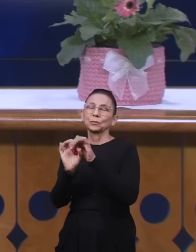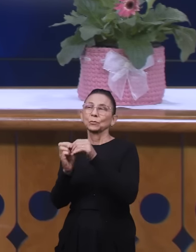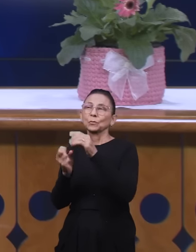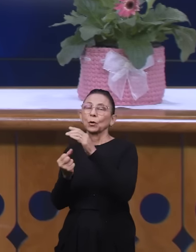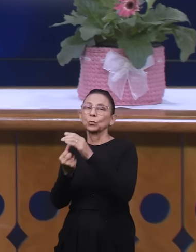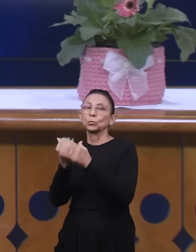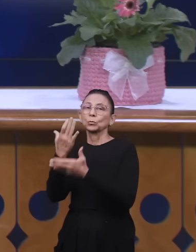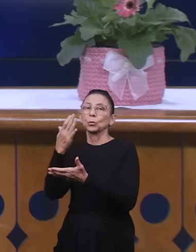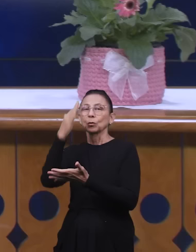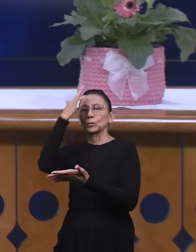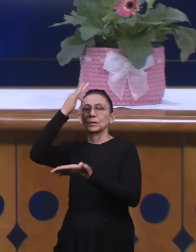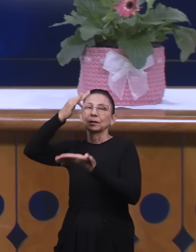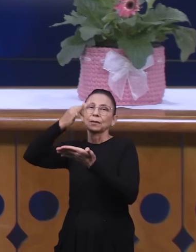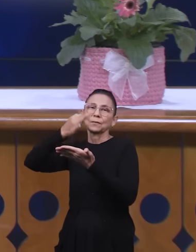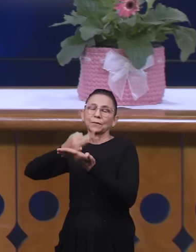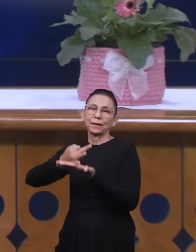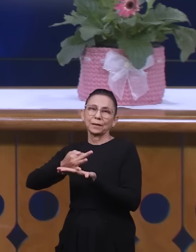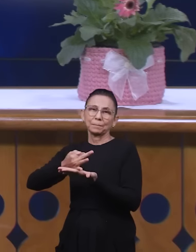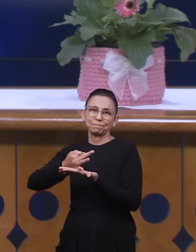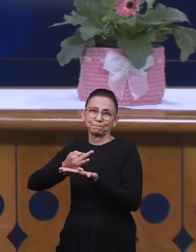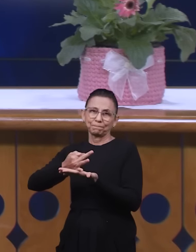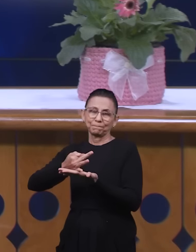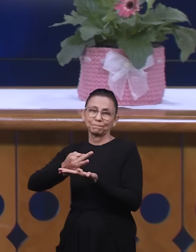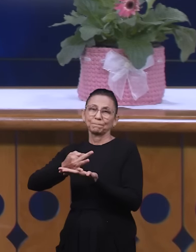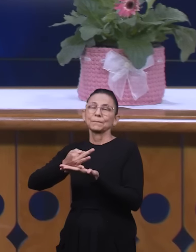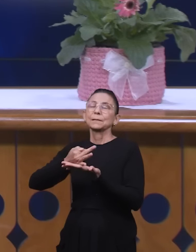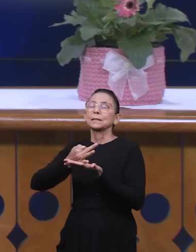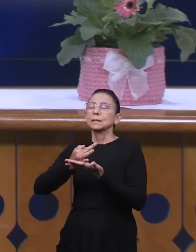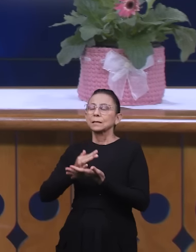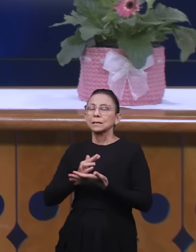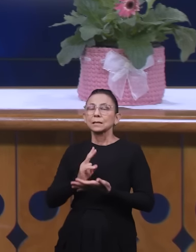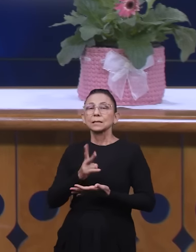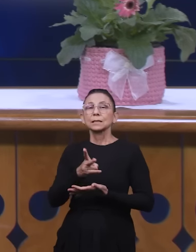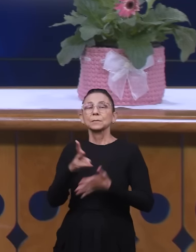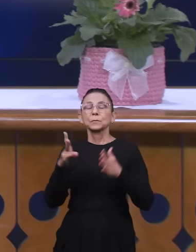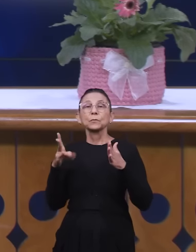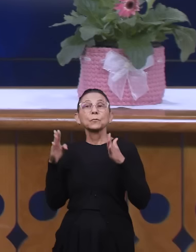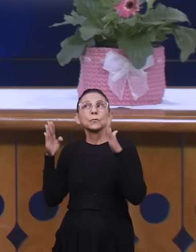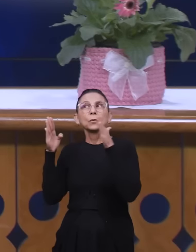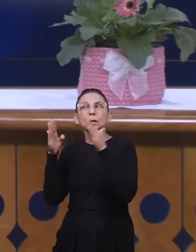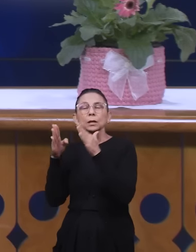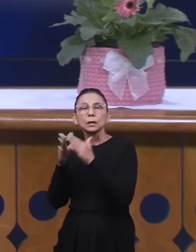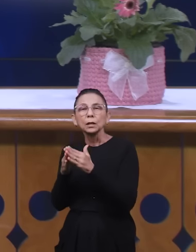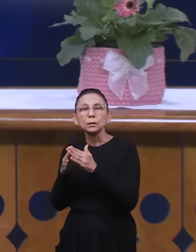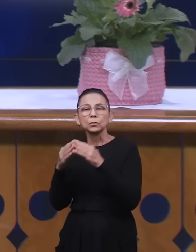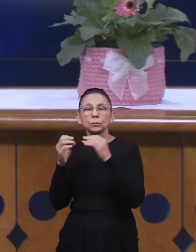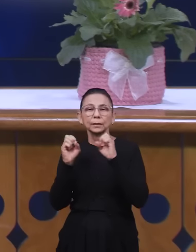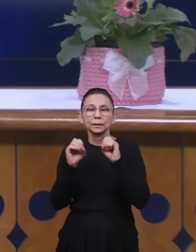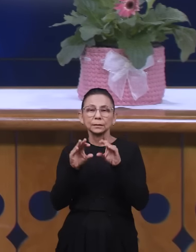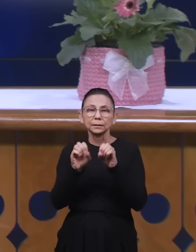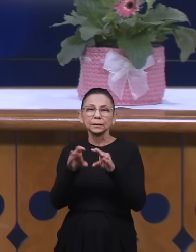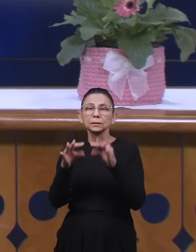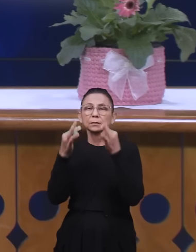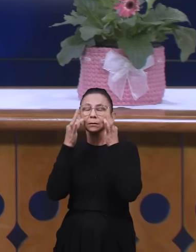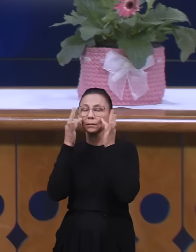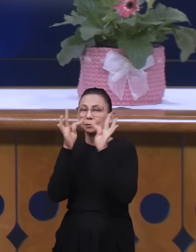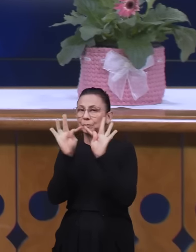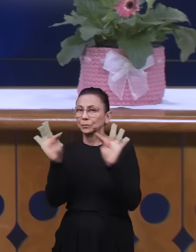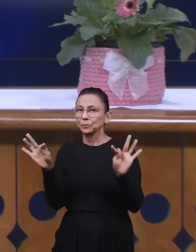e consumador da nossa fé, olhando para aquilo que Ele colocou e deixou